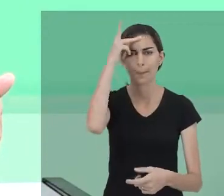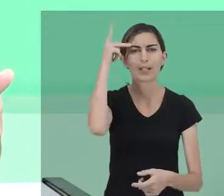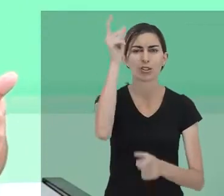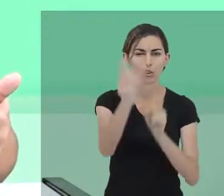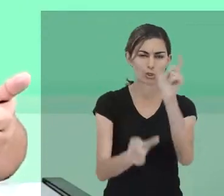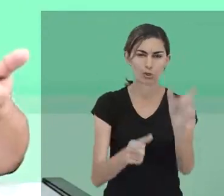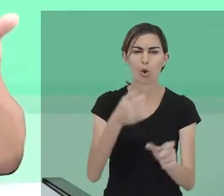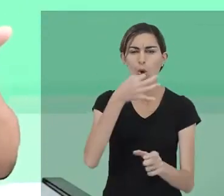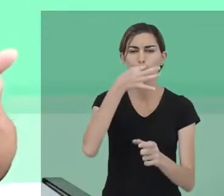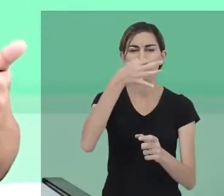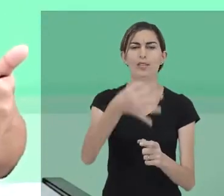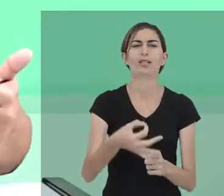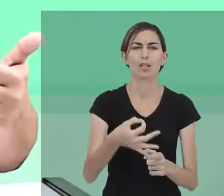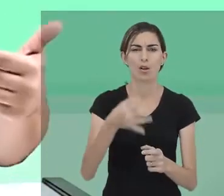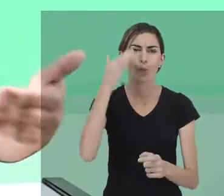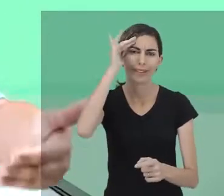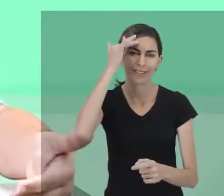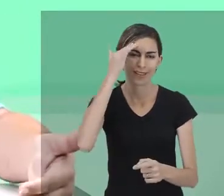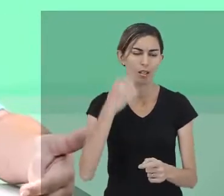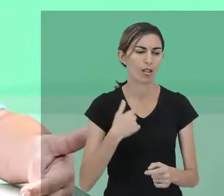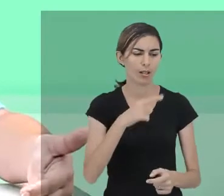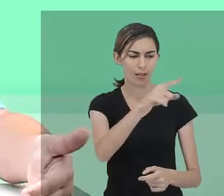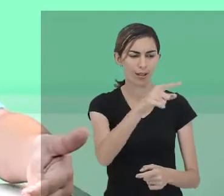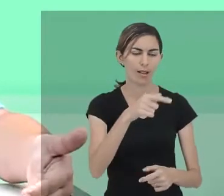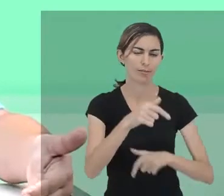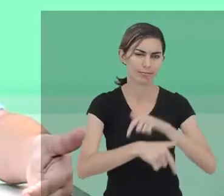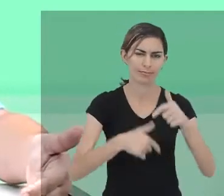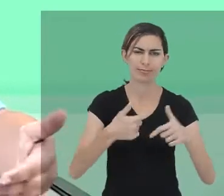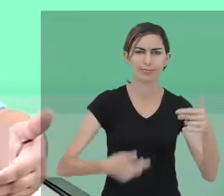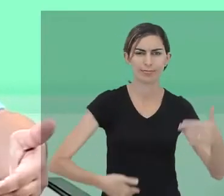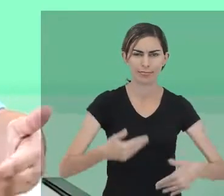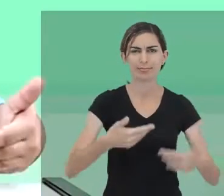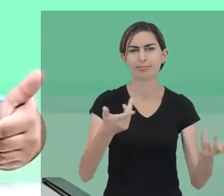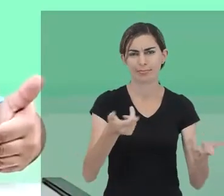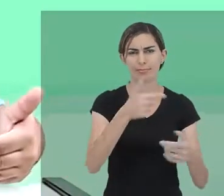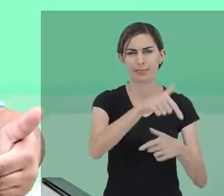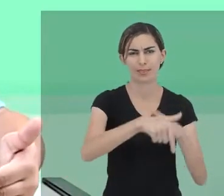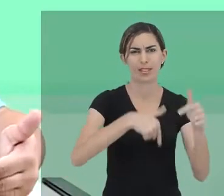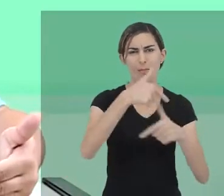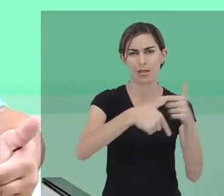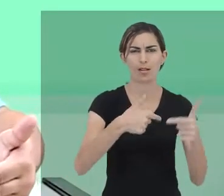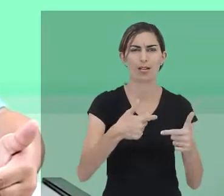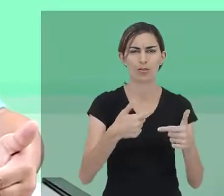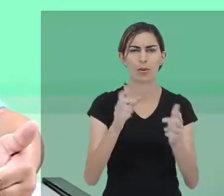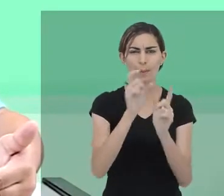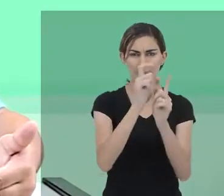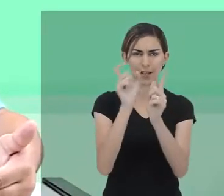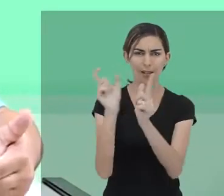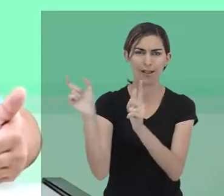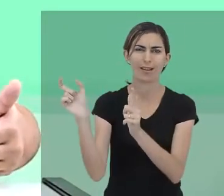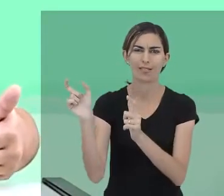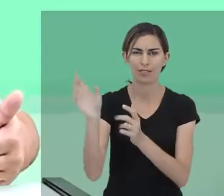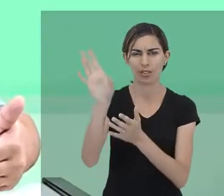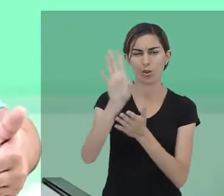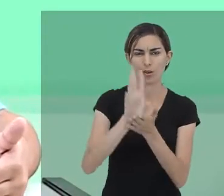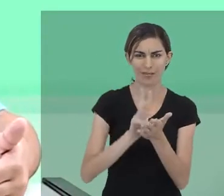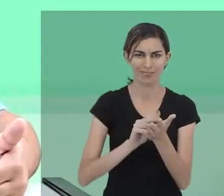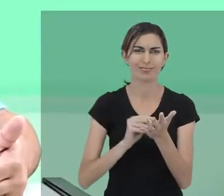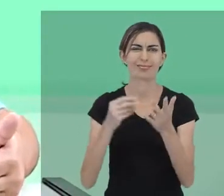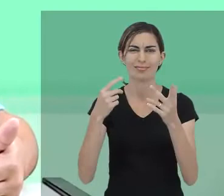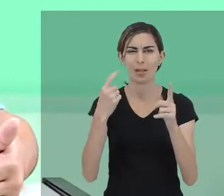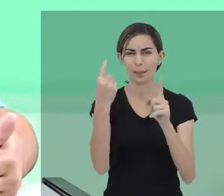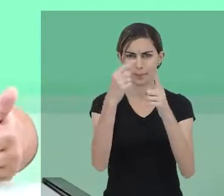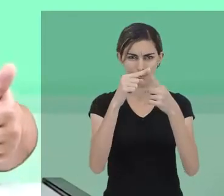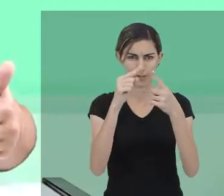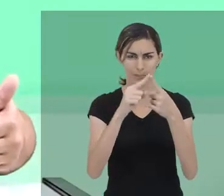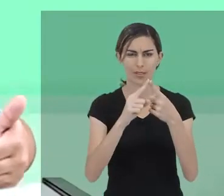das pessoas. É um retorno que a gente tem do serviço que é prestado. Né? Então, repete todas essas palavras comigo lá. Então, a primeira